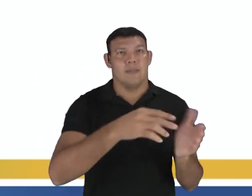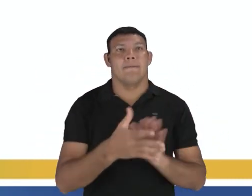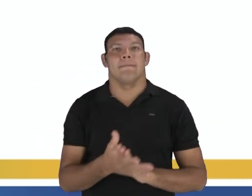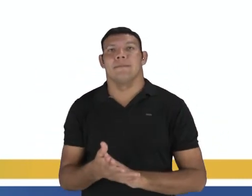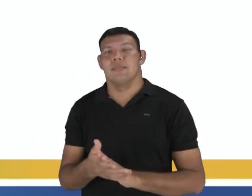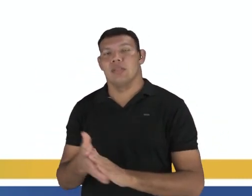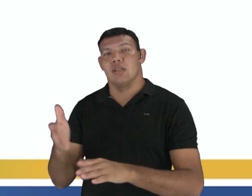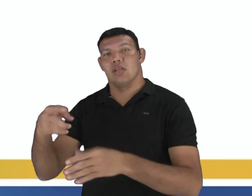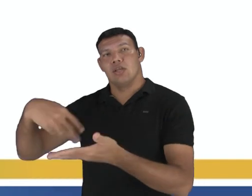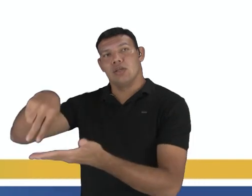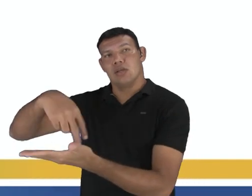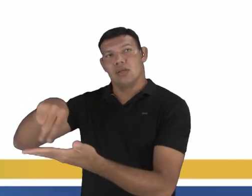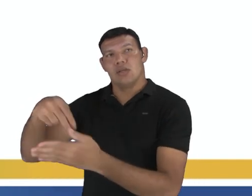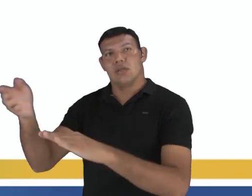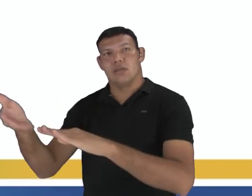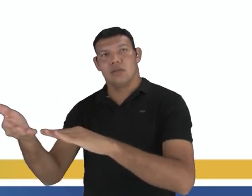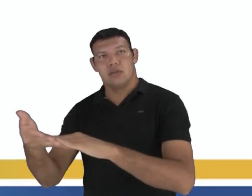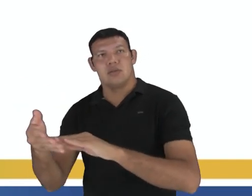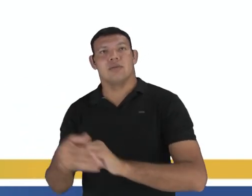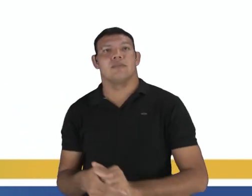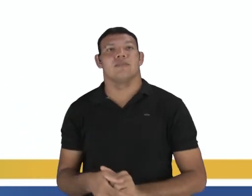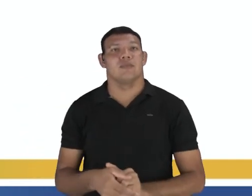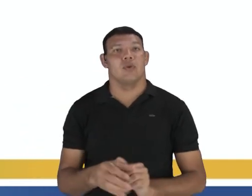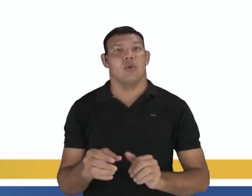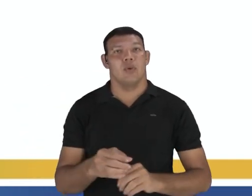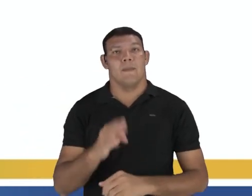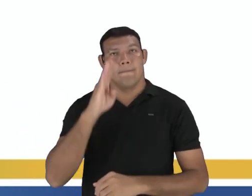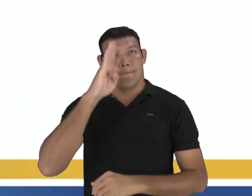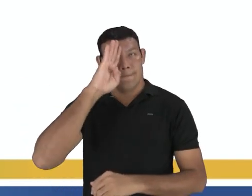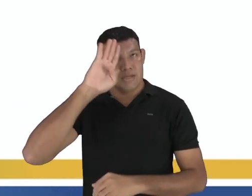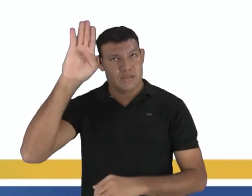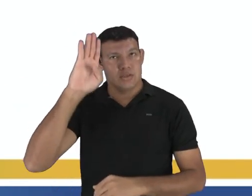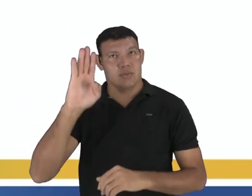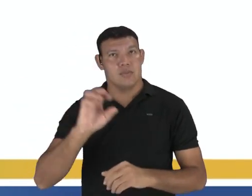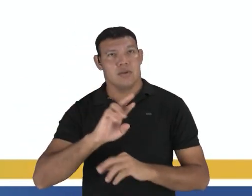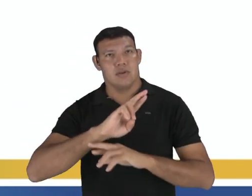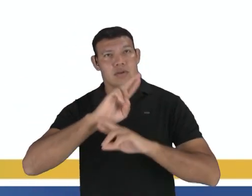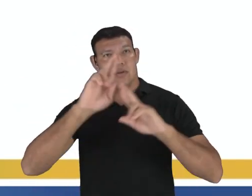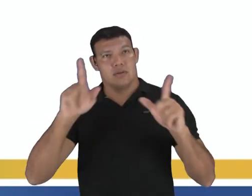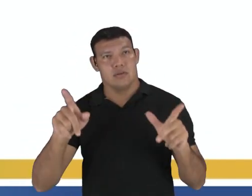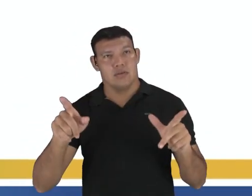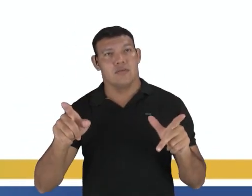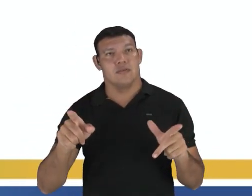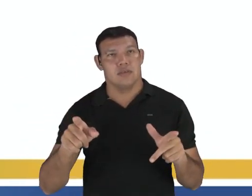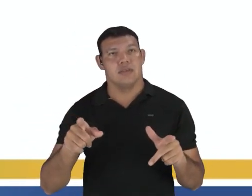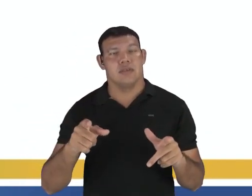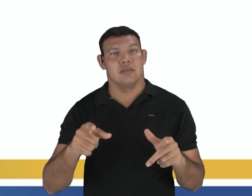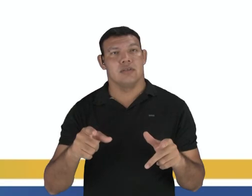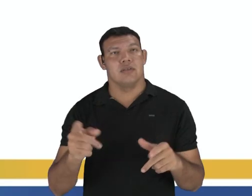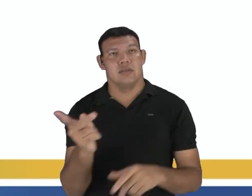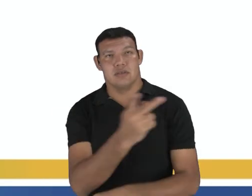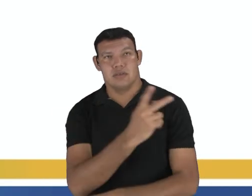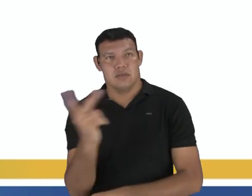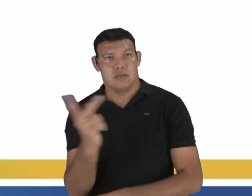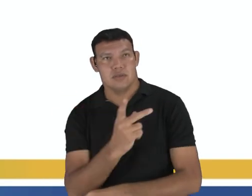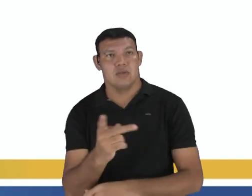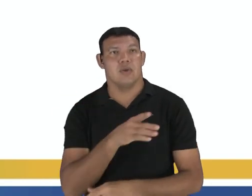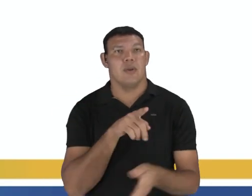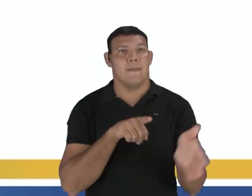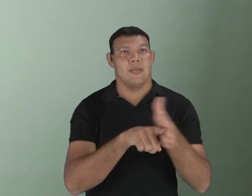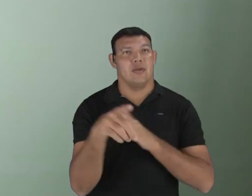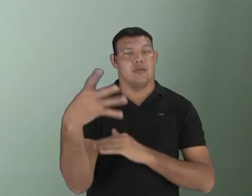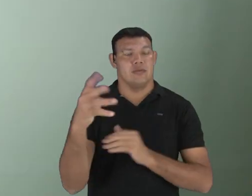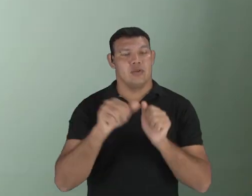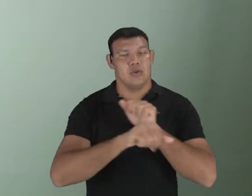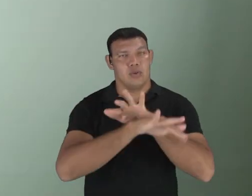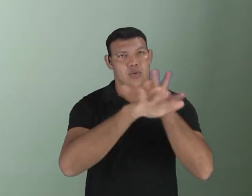cite qual a principal diferença existente entre elas. Agora, é só compartilhar a resposta com o seu professor